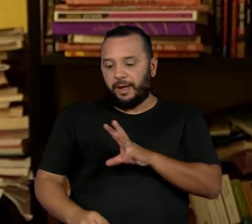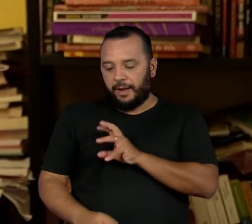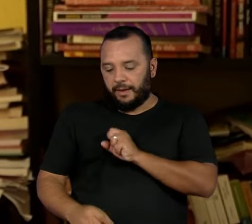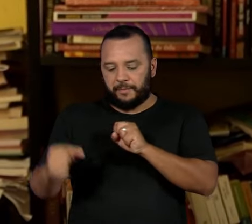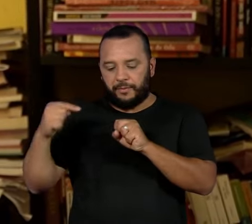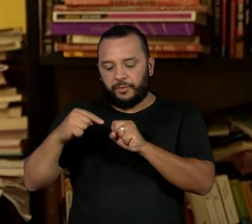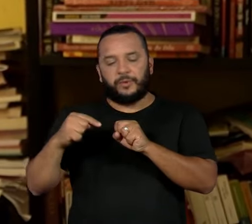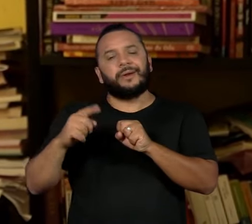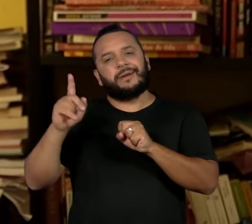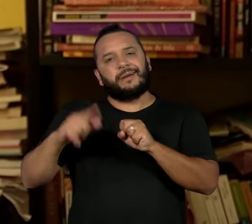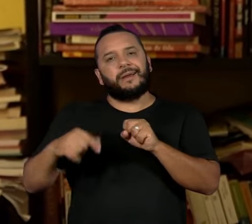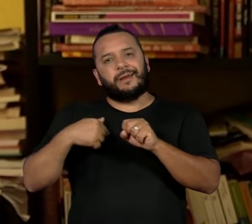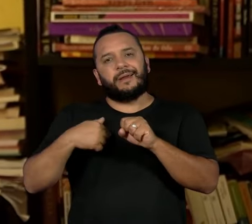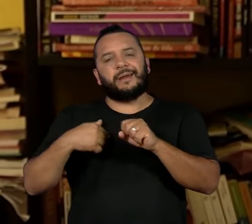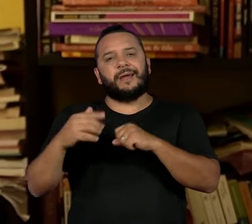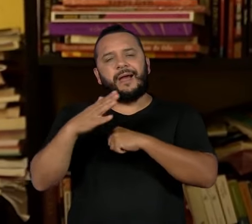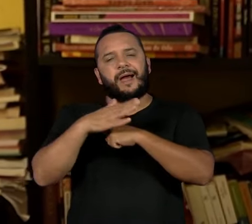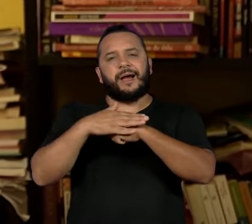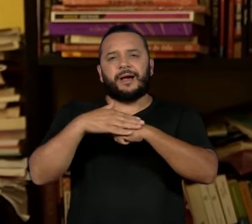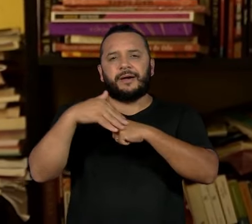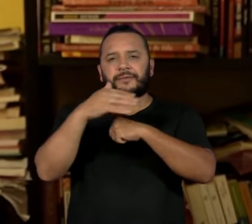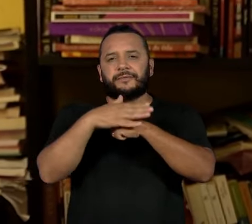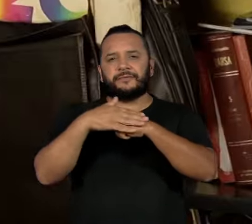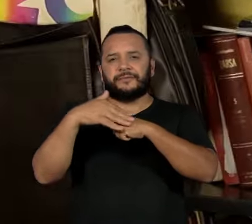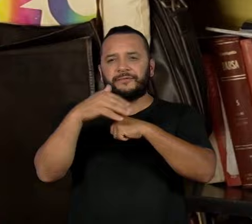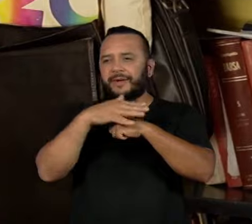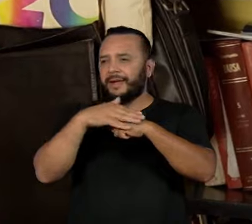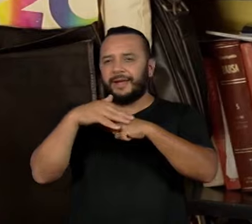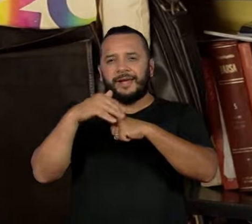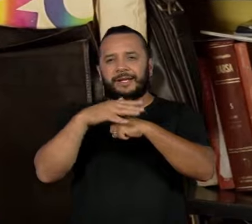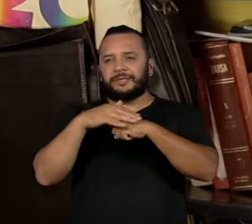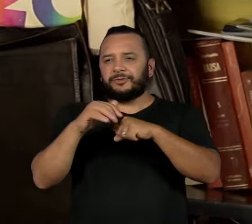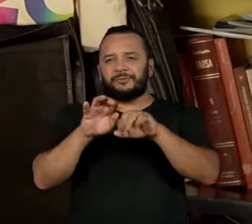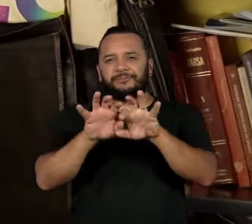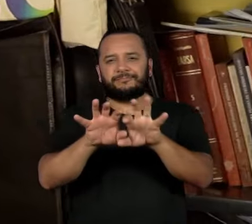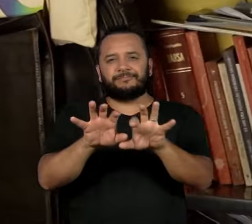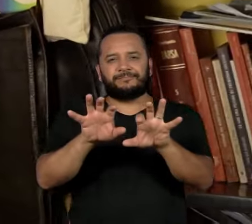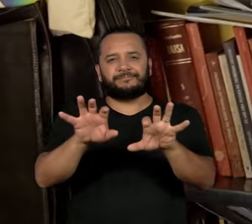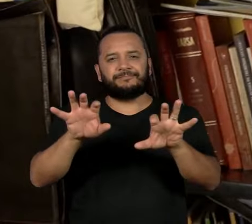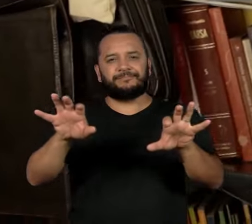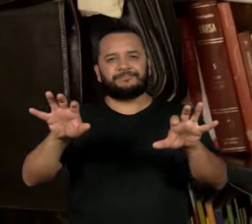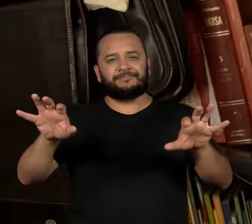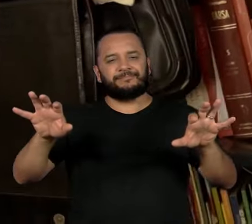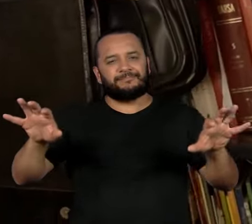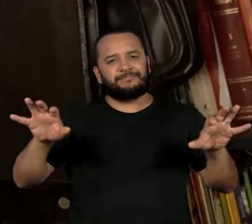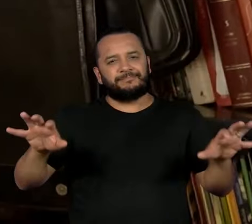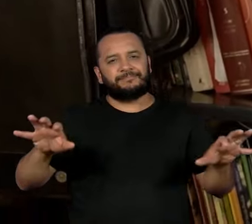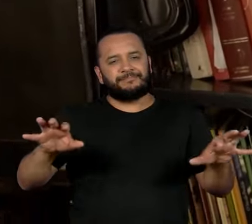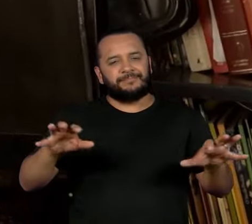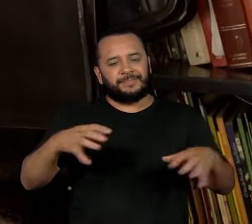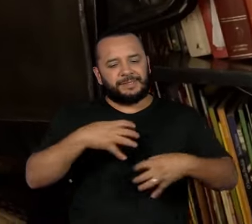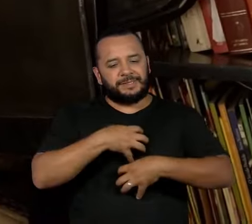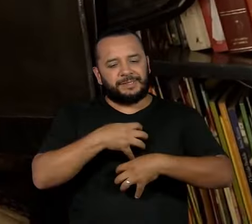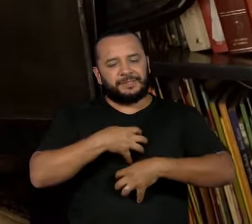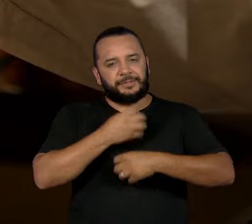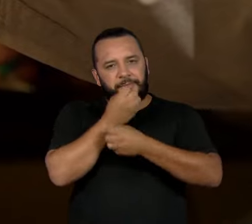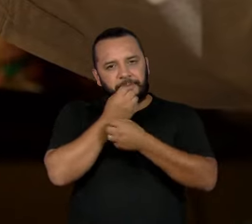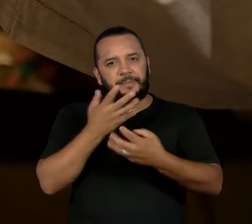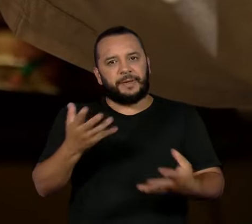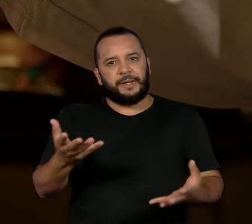um afeto catalisador de bem-estar. O amor é o afeto que organiza outros